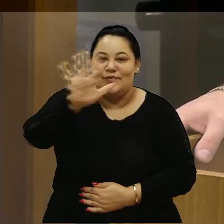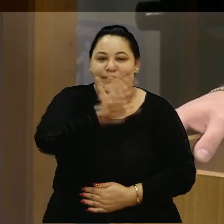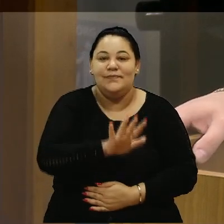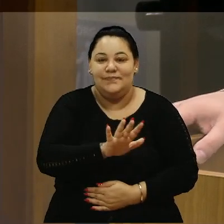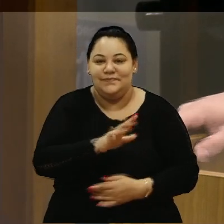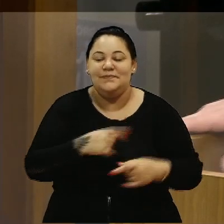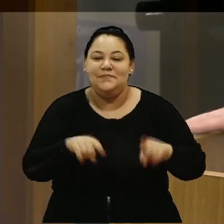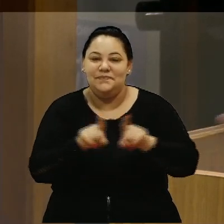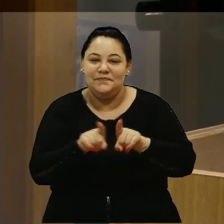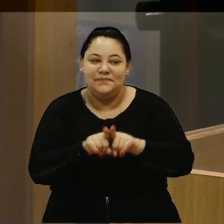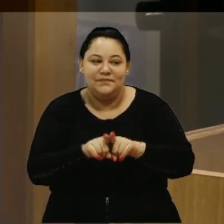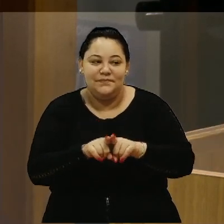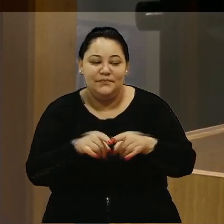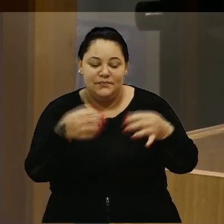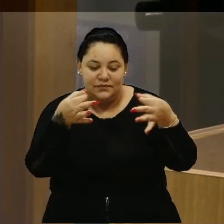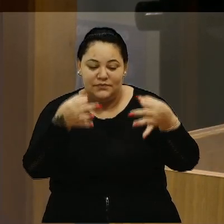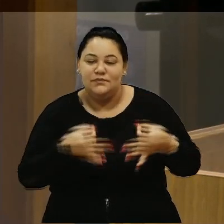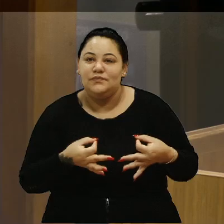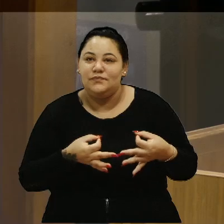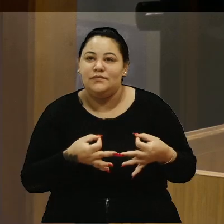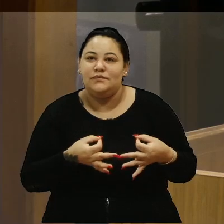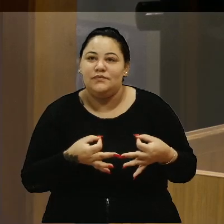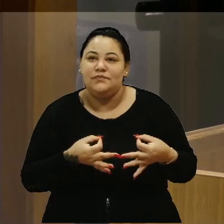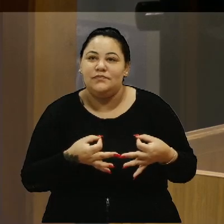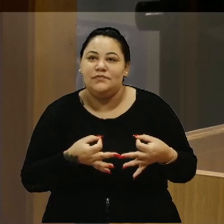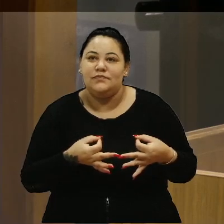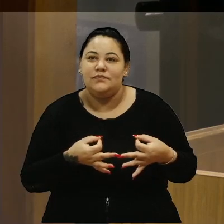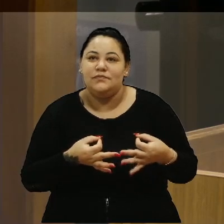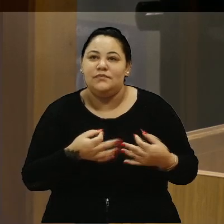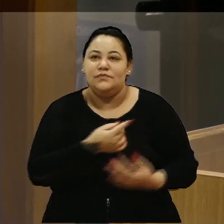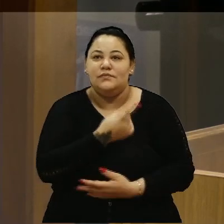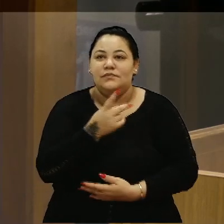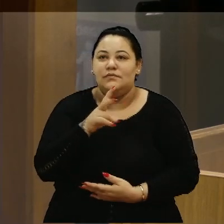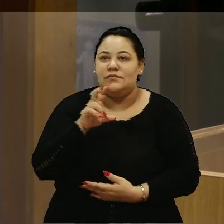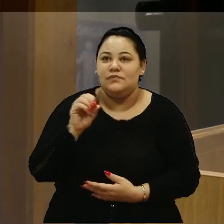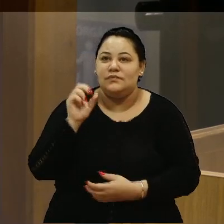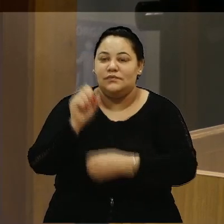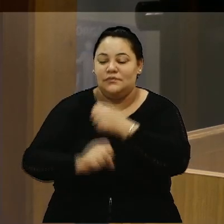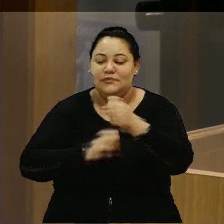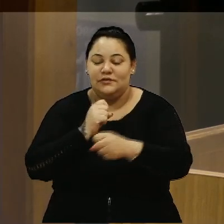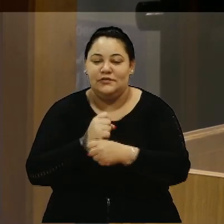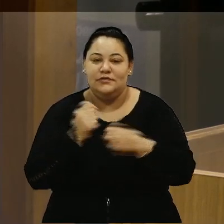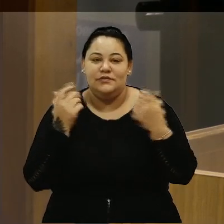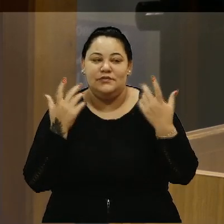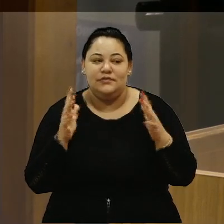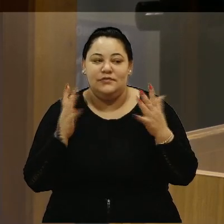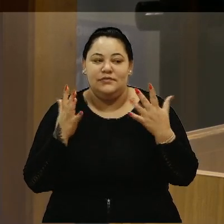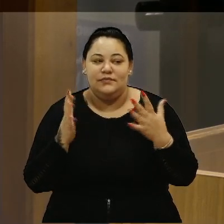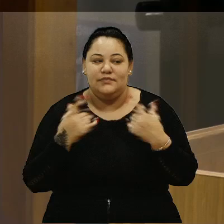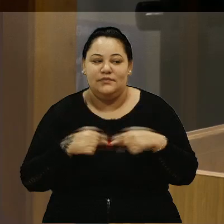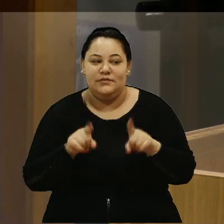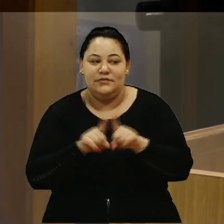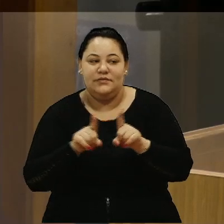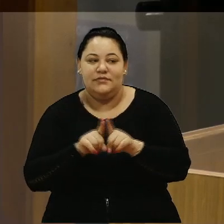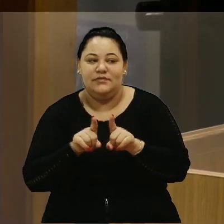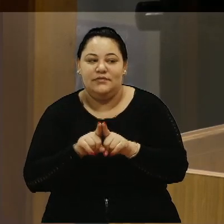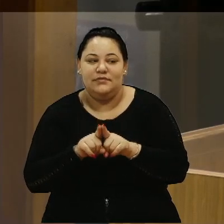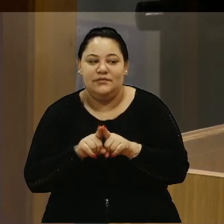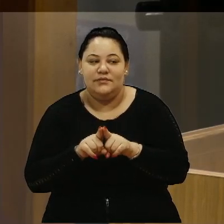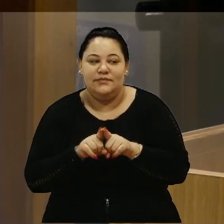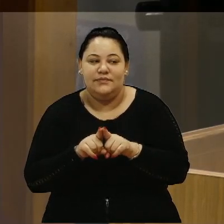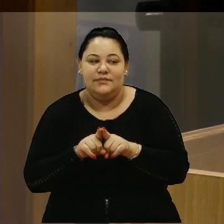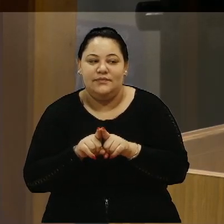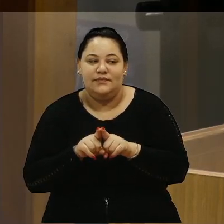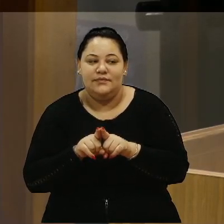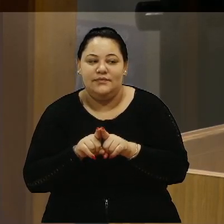E justo nos 150 anos de comemoração da colonização aqui para o nosso